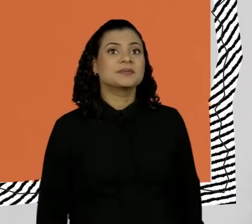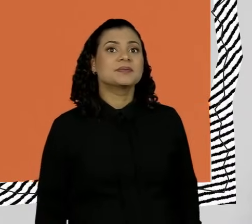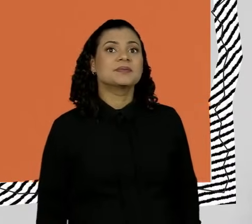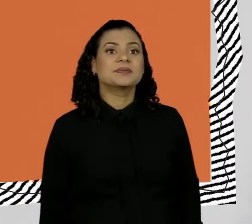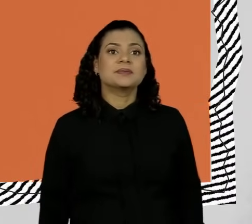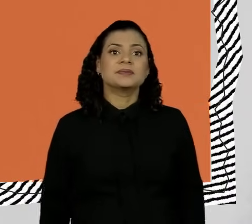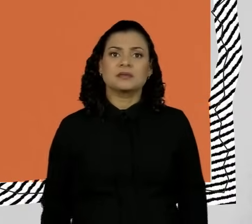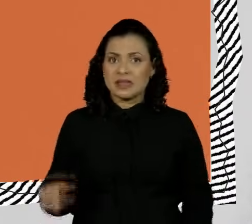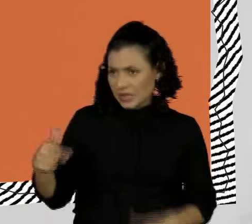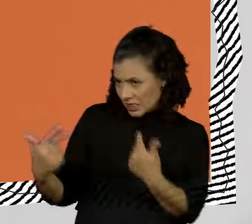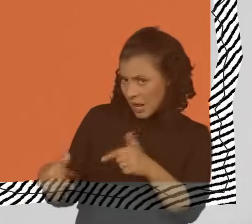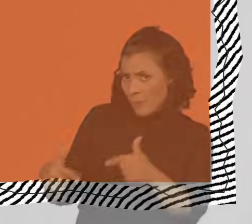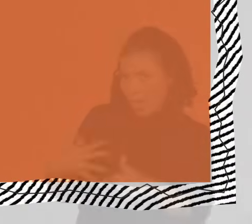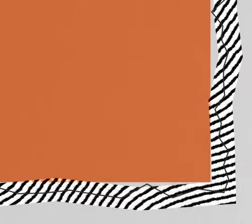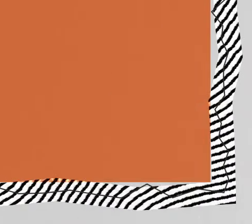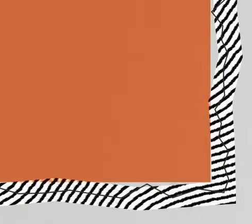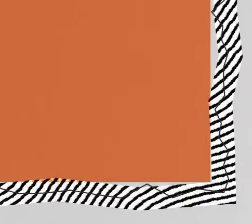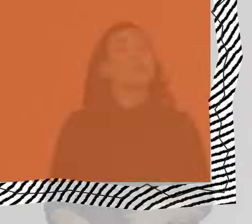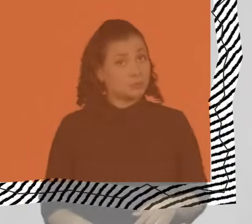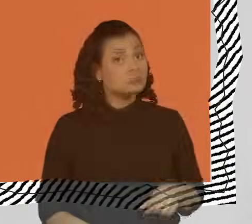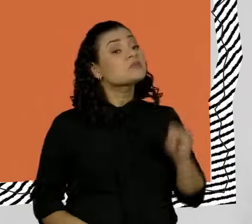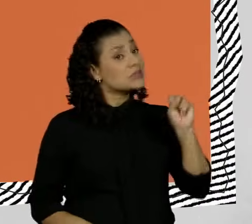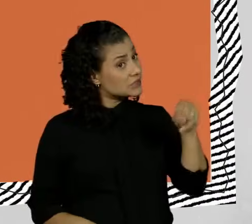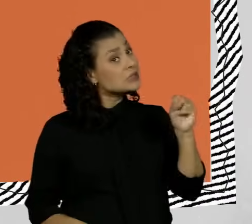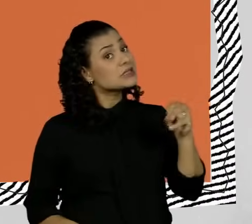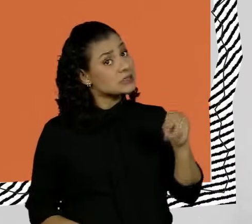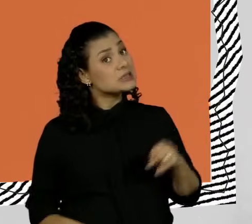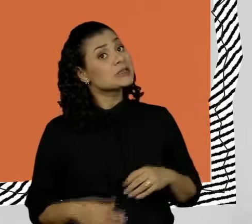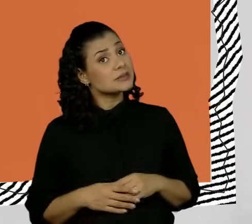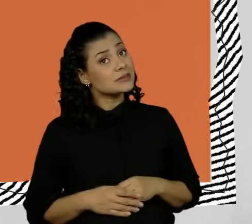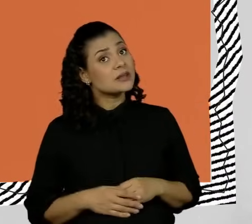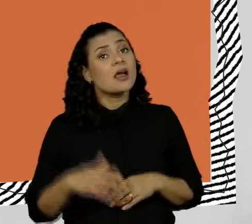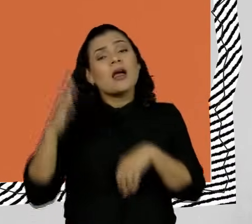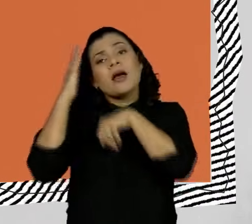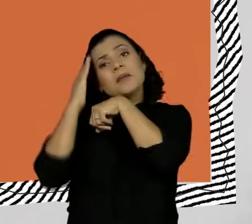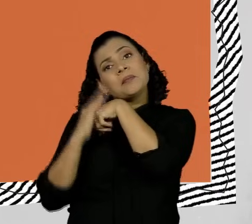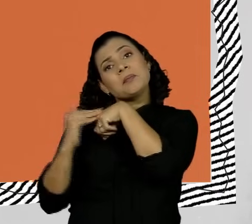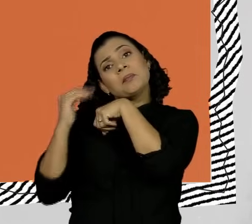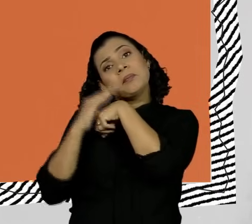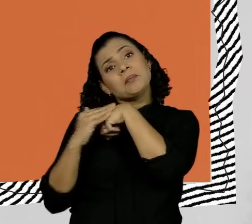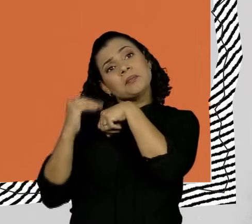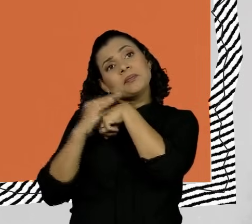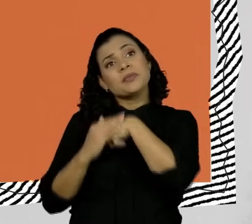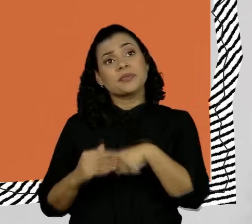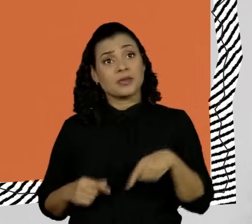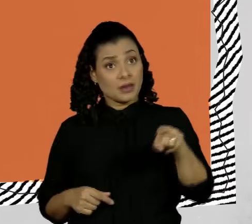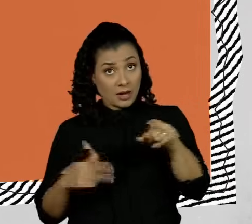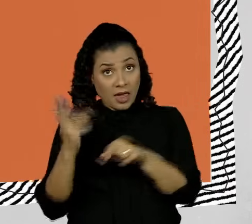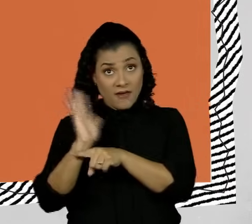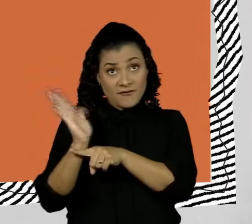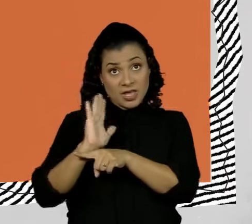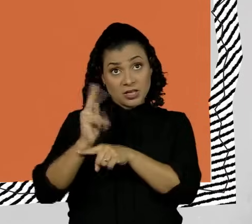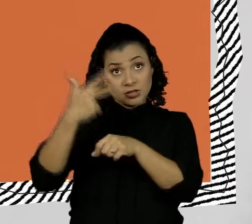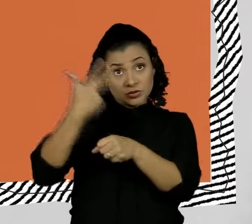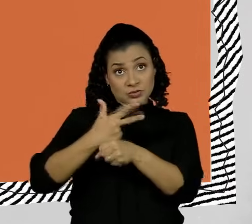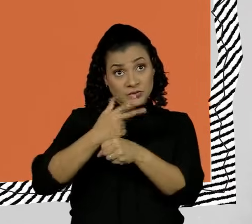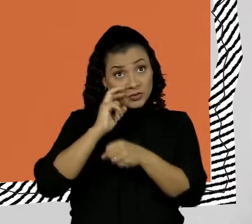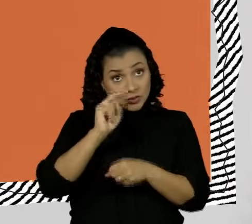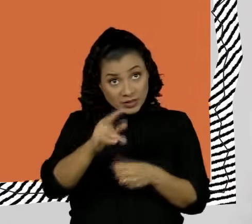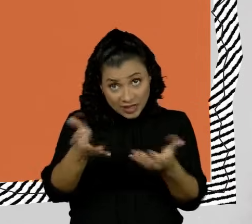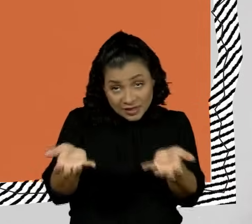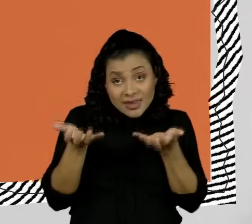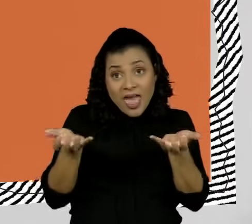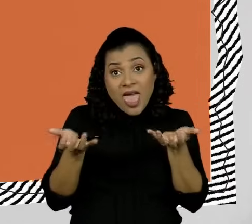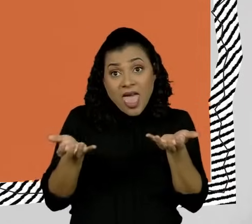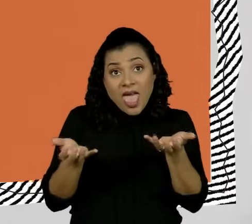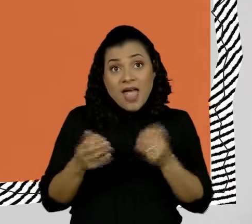Tá trabalhando, filho? É. Ah, amado. Então tá. Quer aparecer no vídeo? Hã? Tu quer